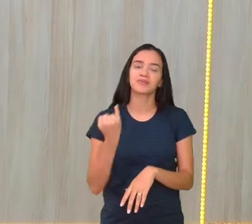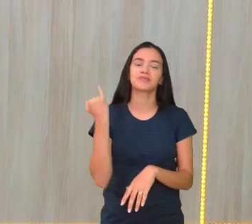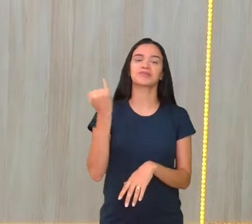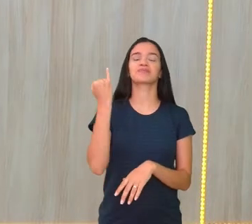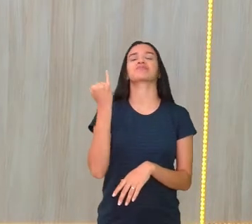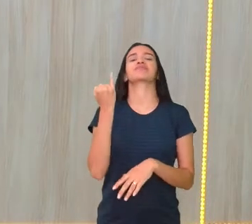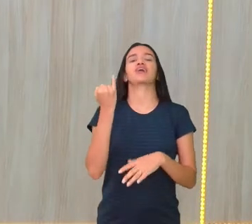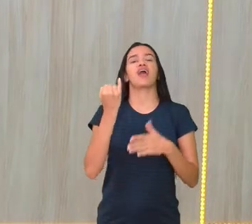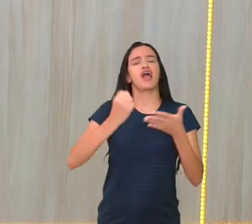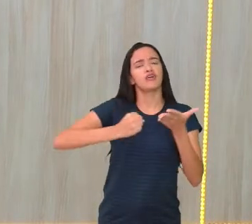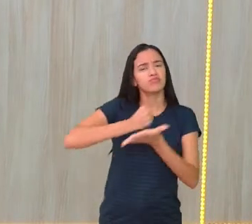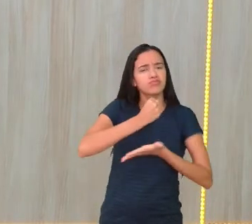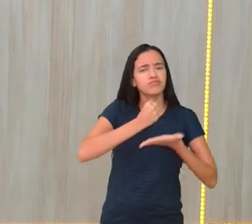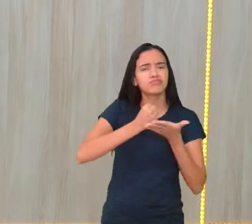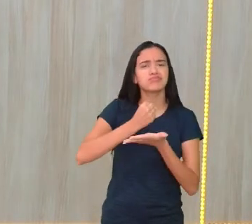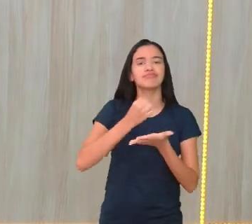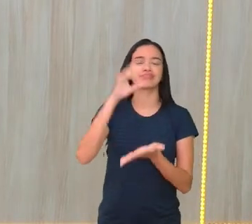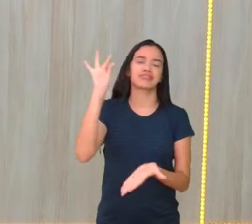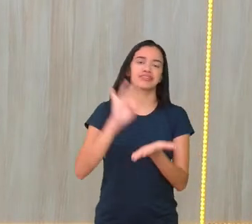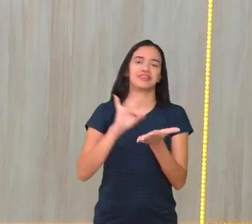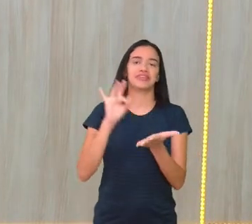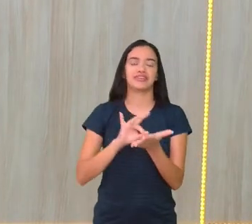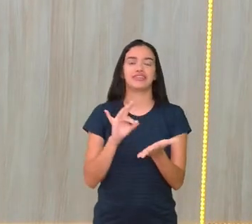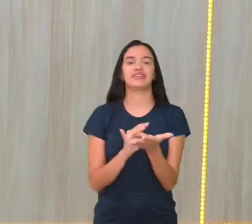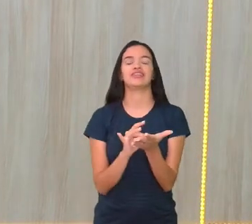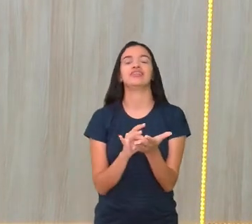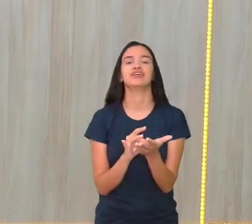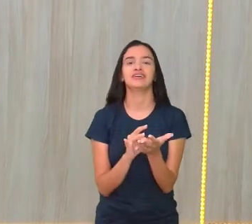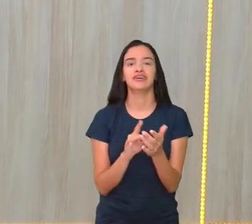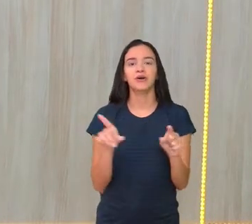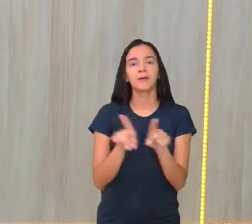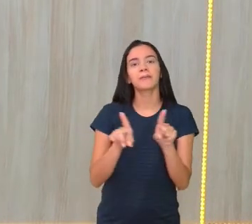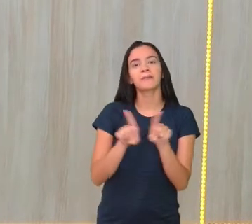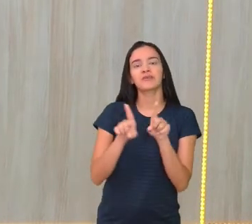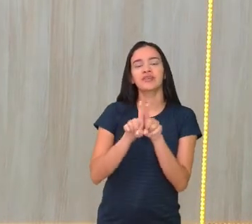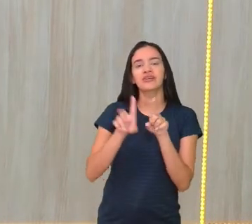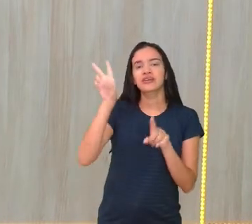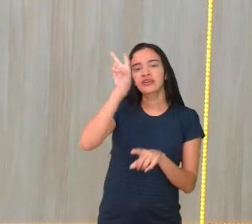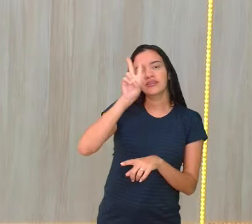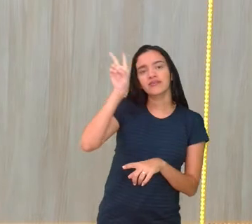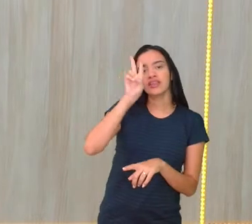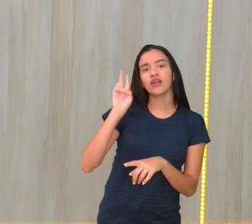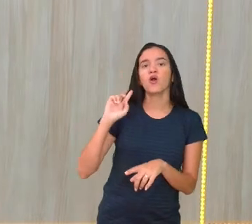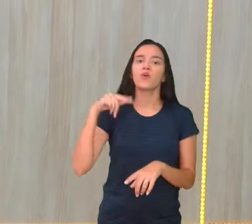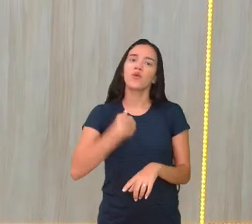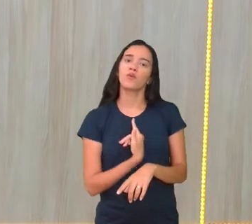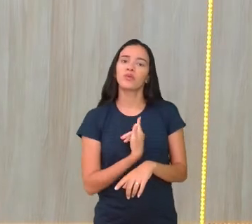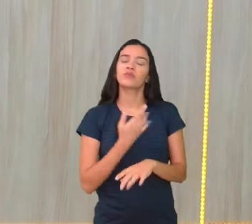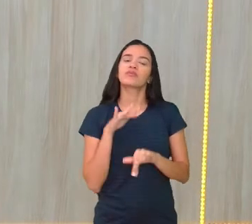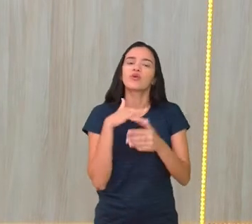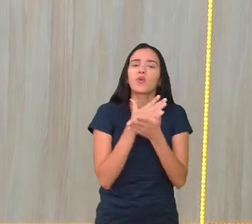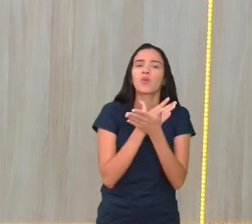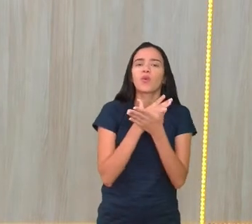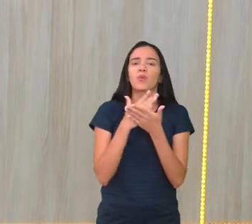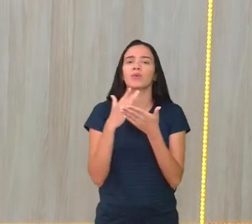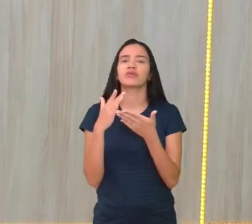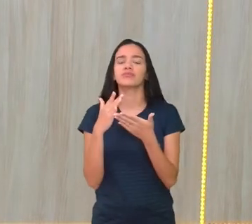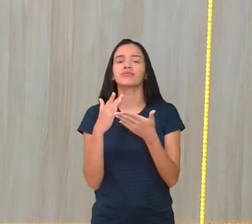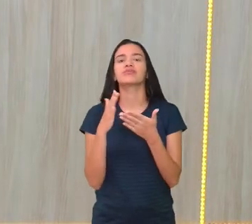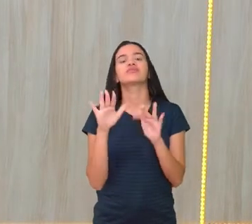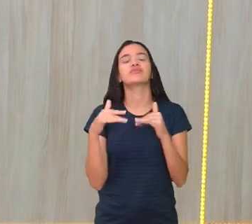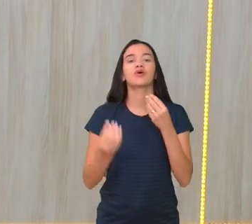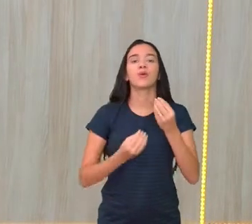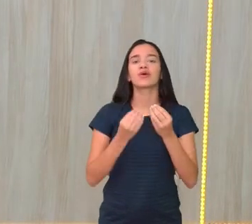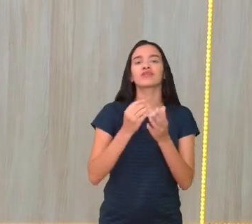é fundamental na realidade. E nesse sentido, lembrando, né, como a gente começa, né, com toda